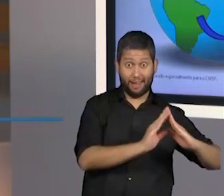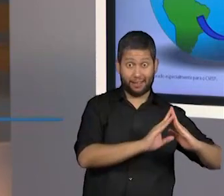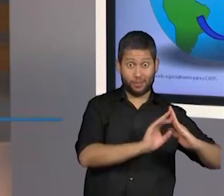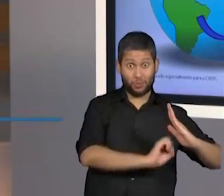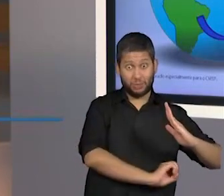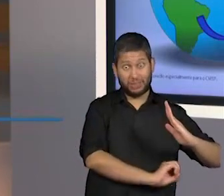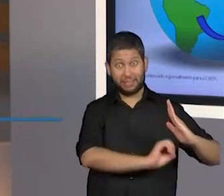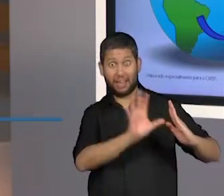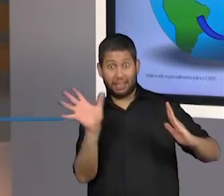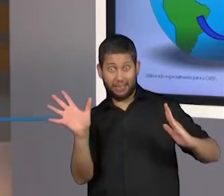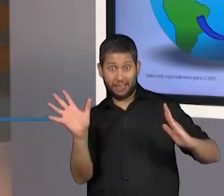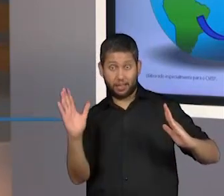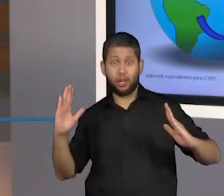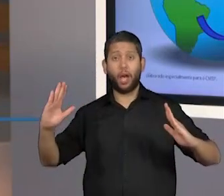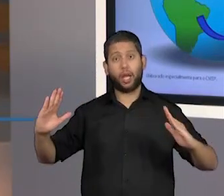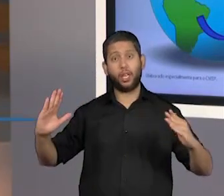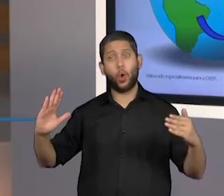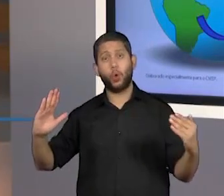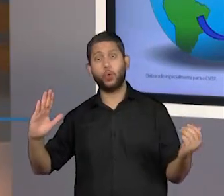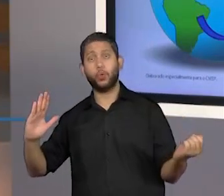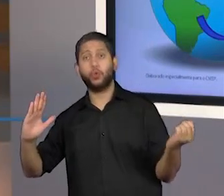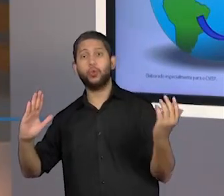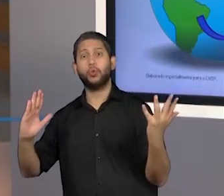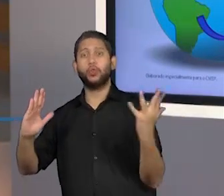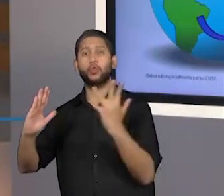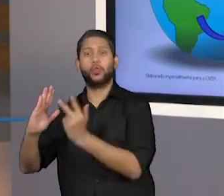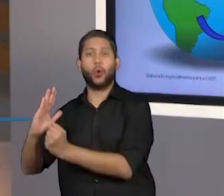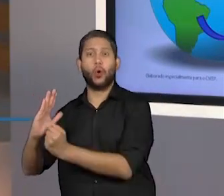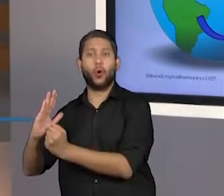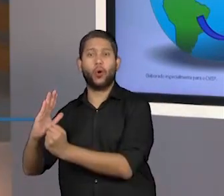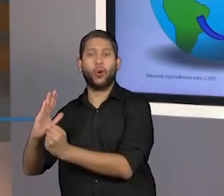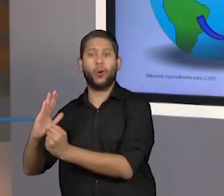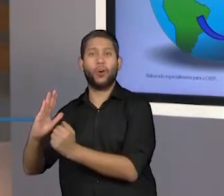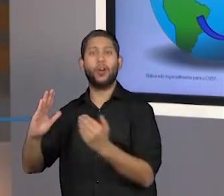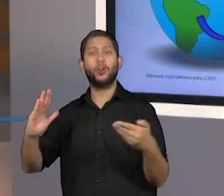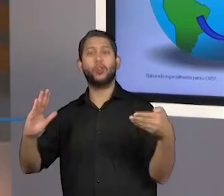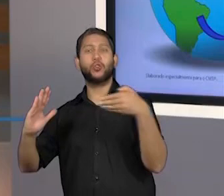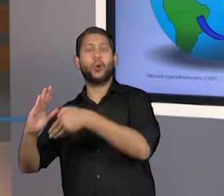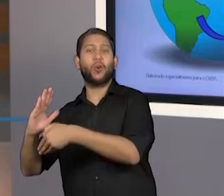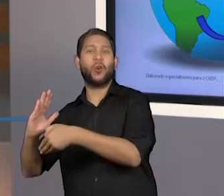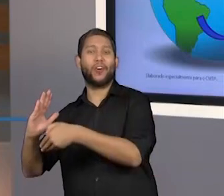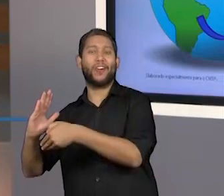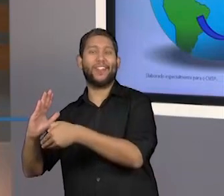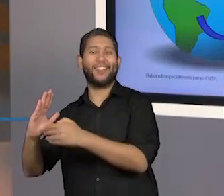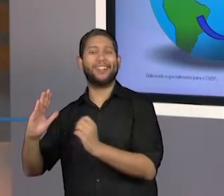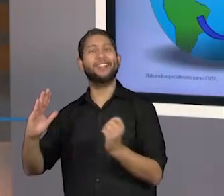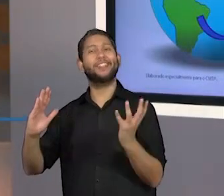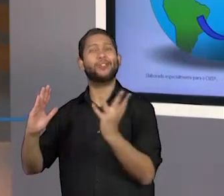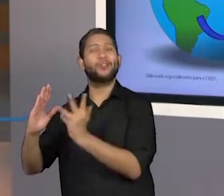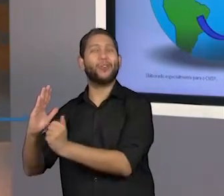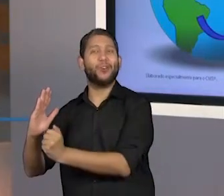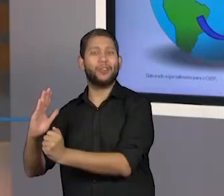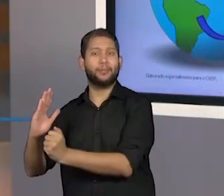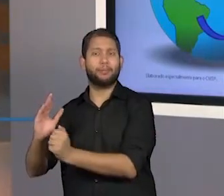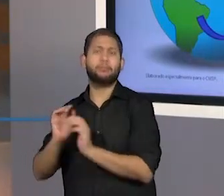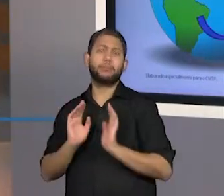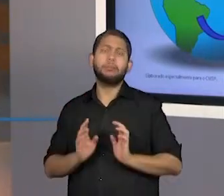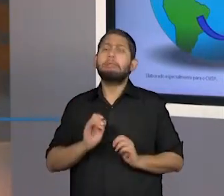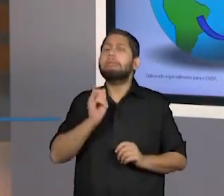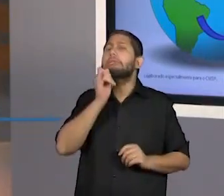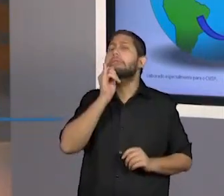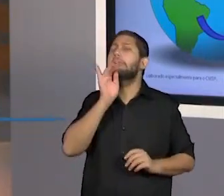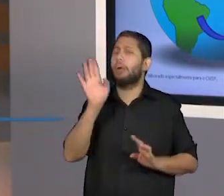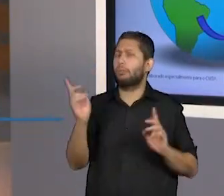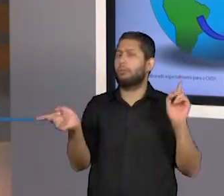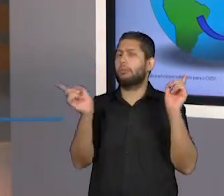agora no Brasil. Então, para os brasileiros, eu sou um imigrante. Vou dar mais um exemplo aqui para ver se a